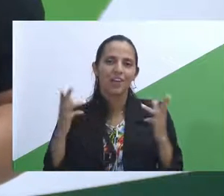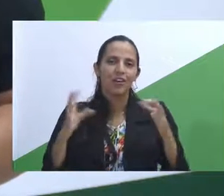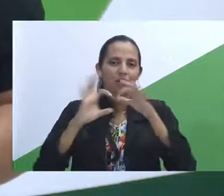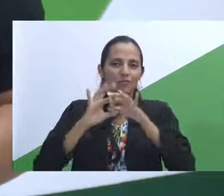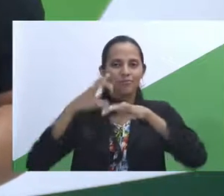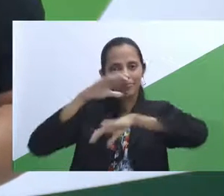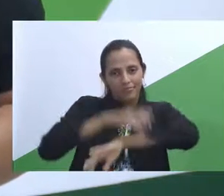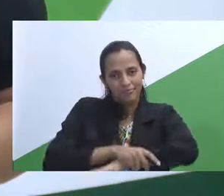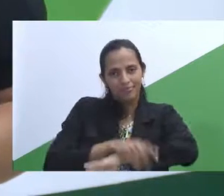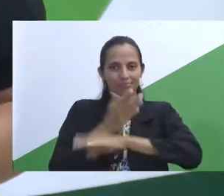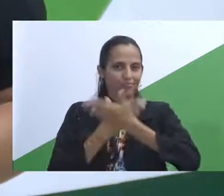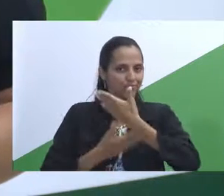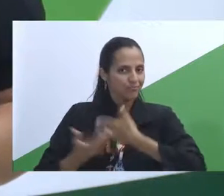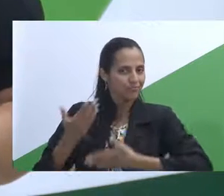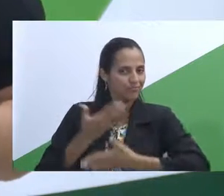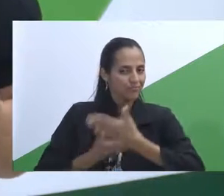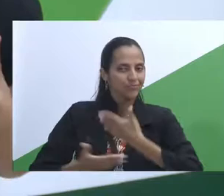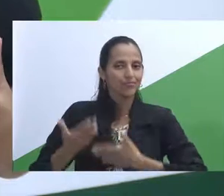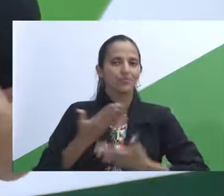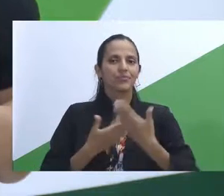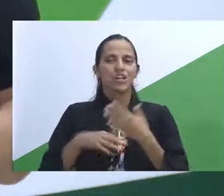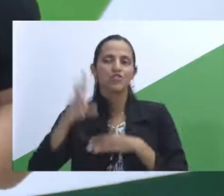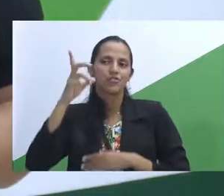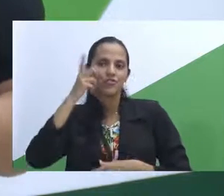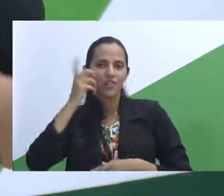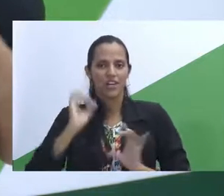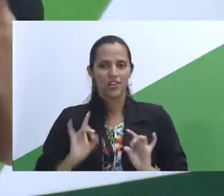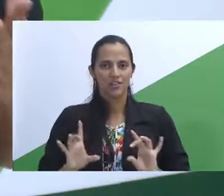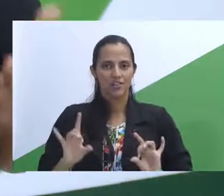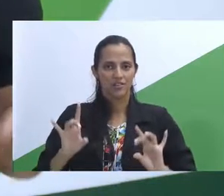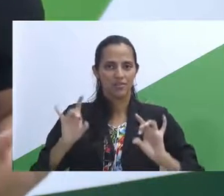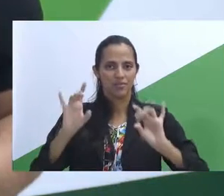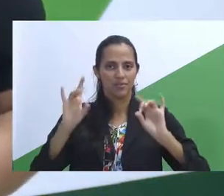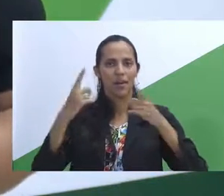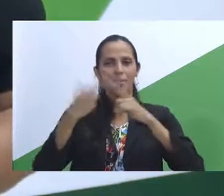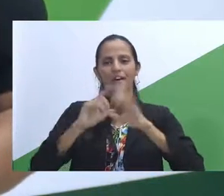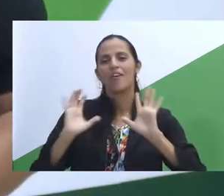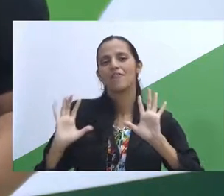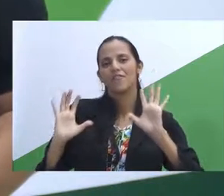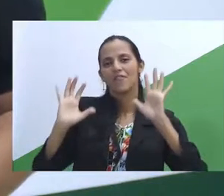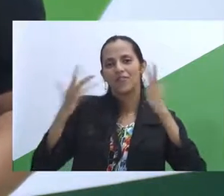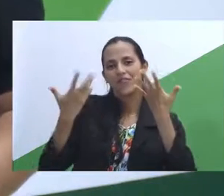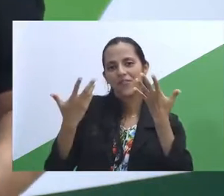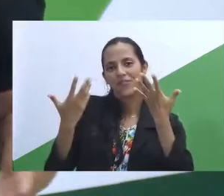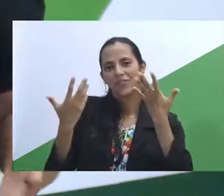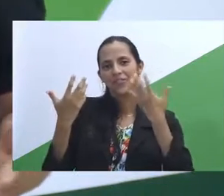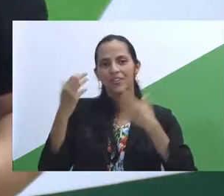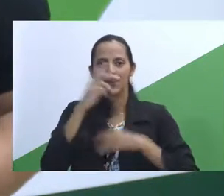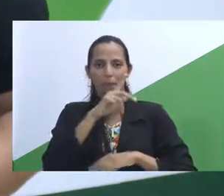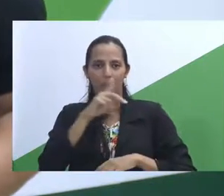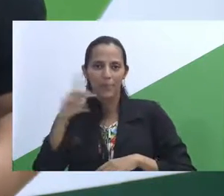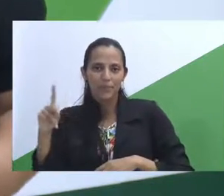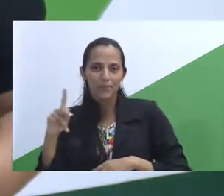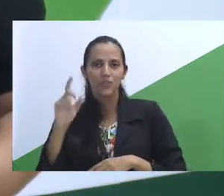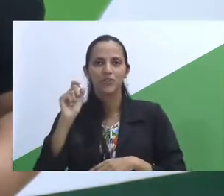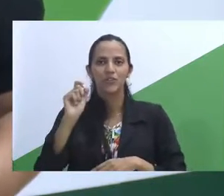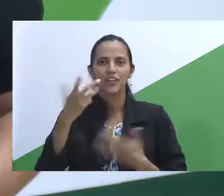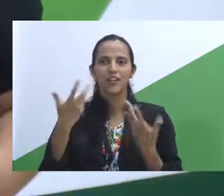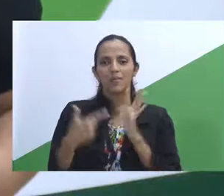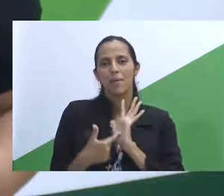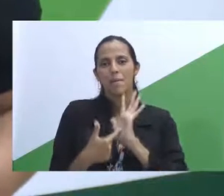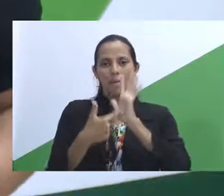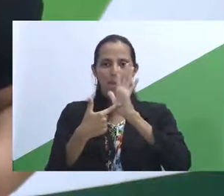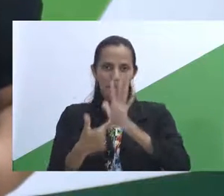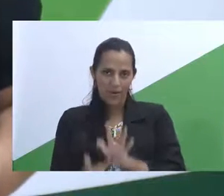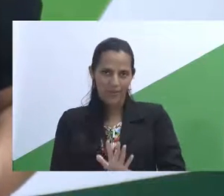fazer essas, essas datas, porque são grandes festas comemorativas, aonde o presidente, ele faz questão, então, de